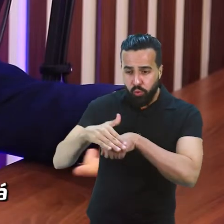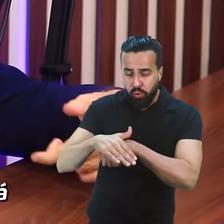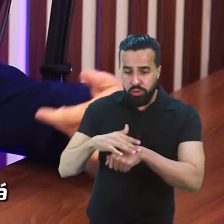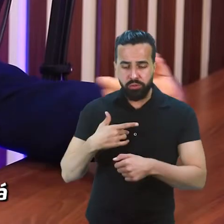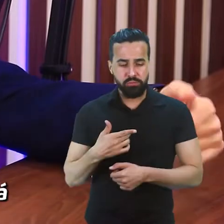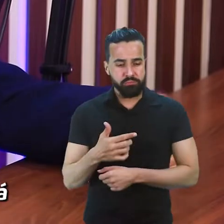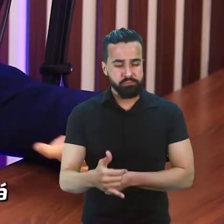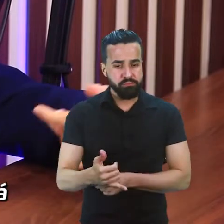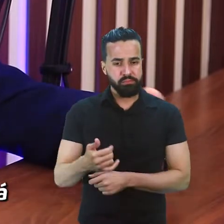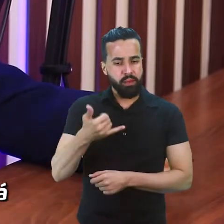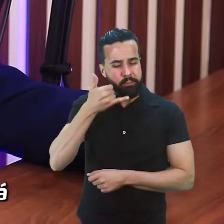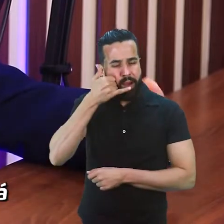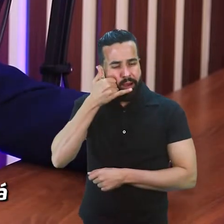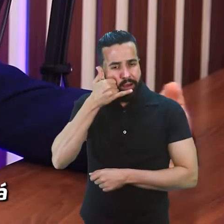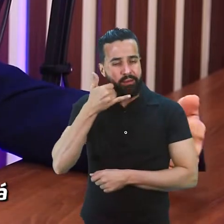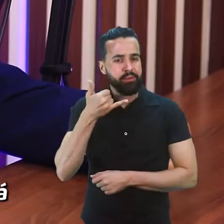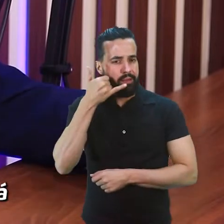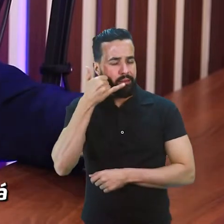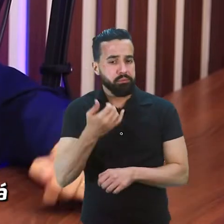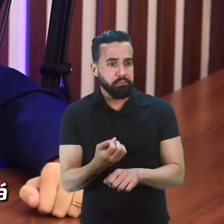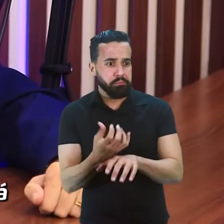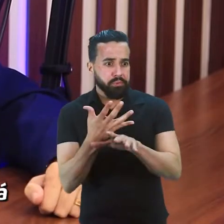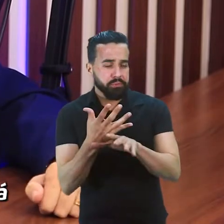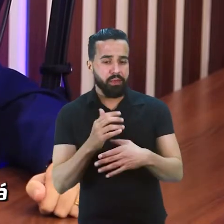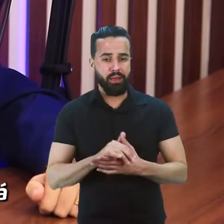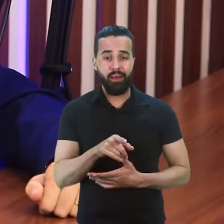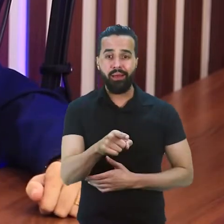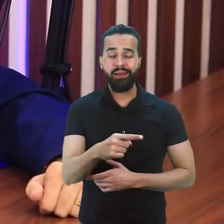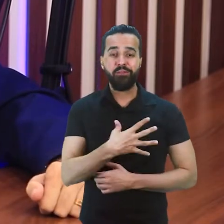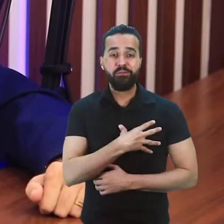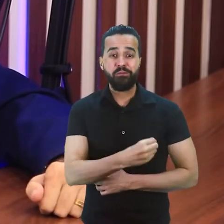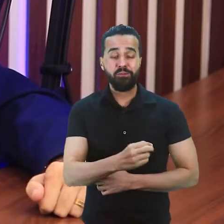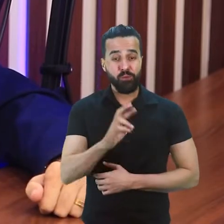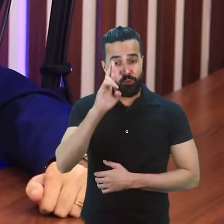dono, mas na verdade, né, ele era um dos donos lá.